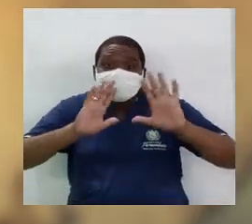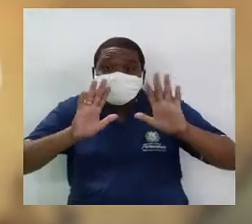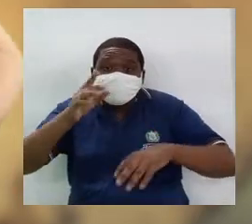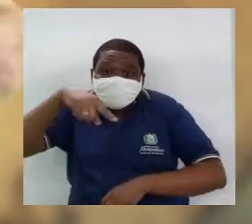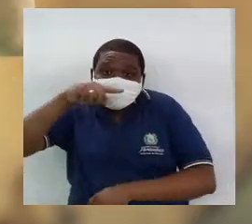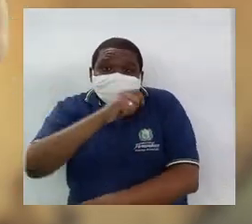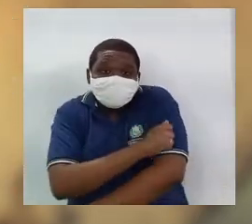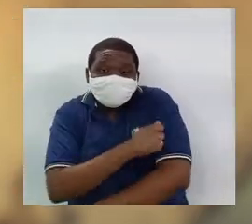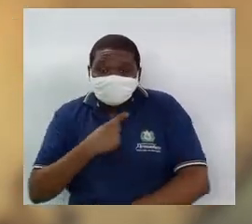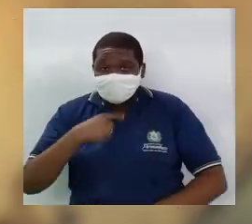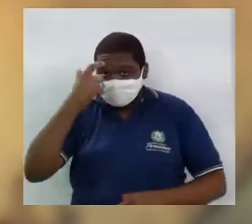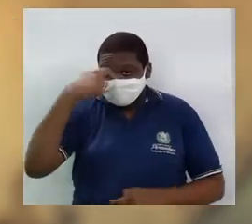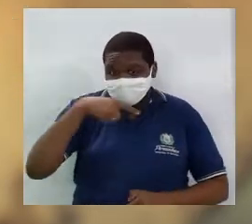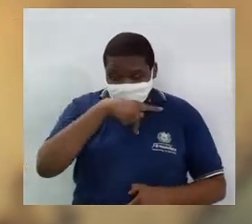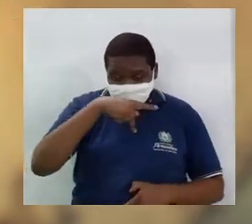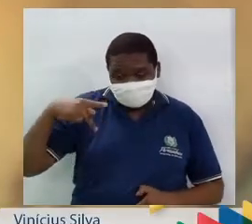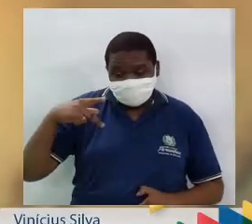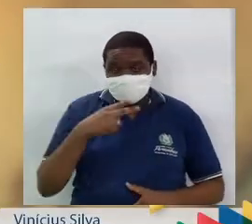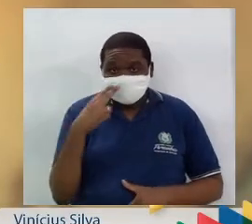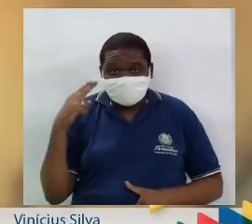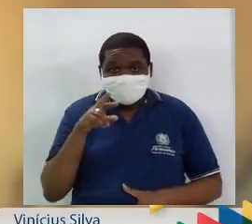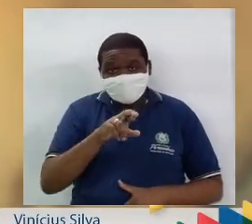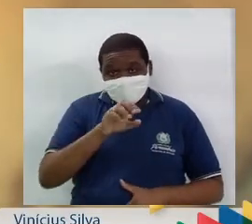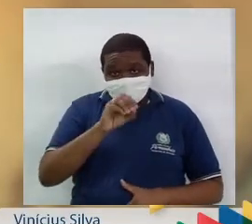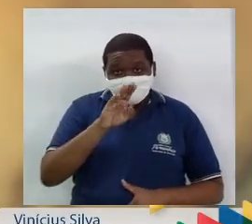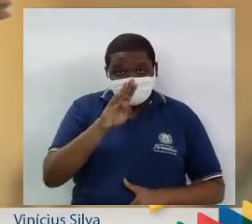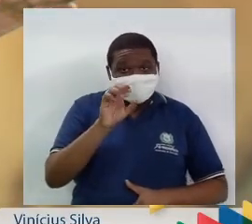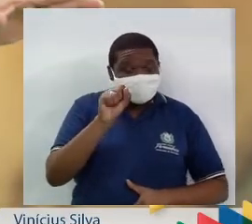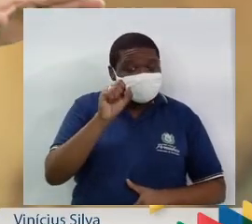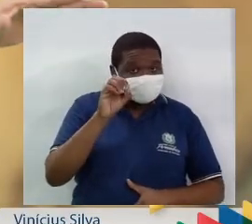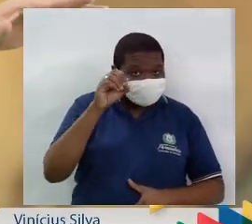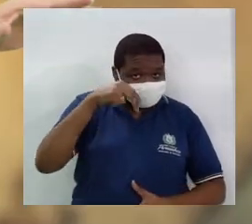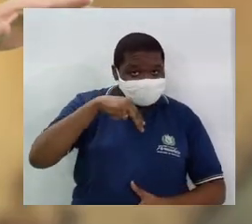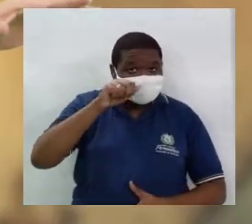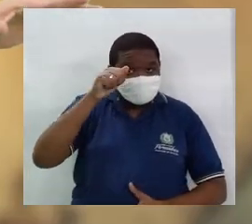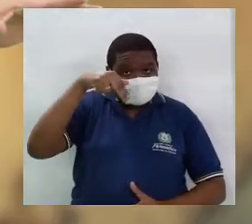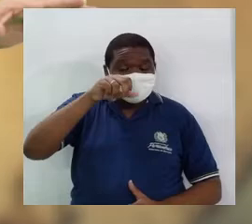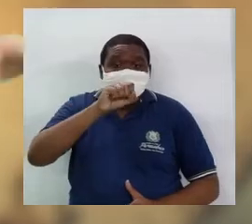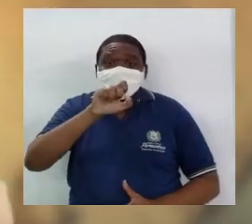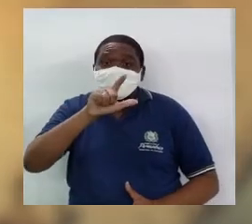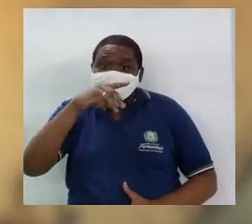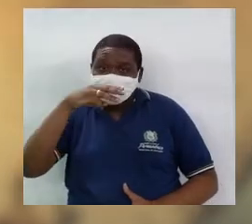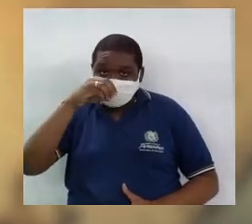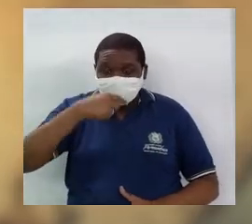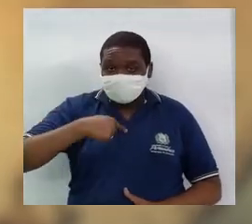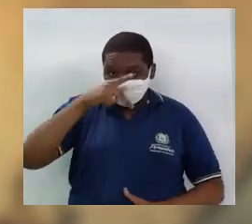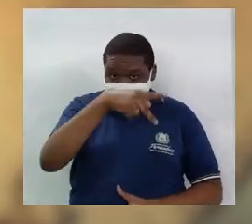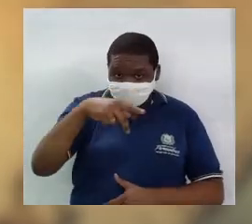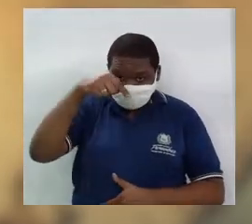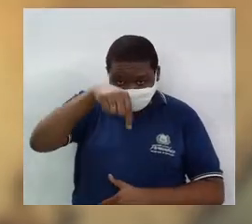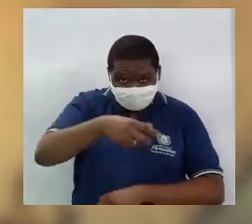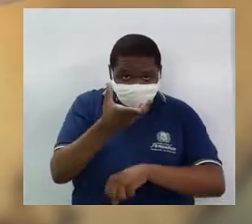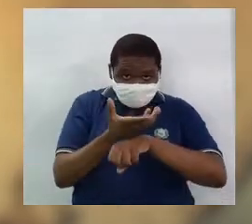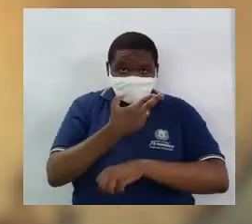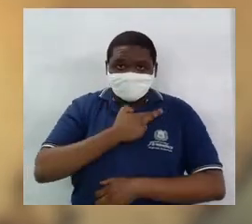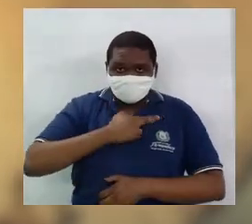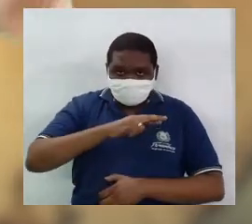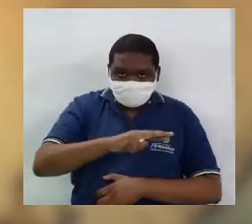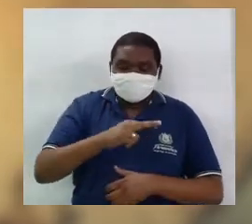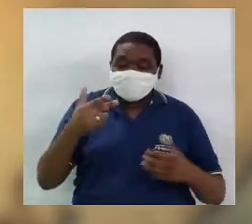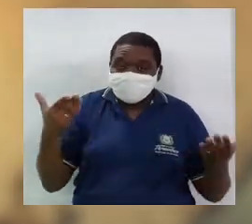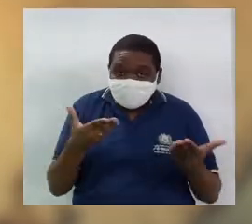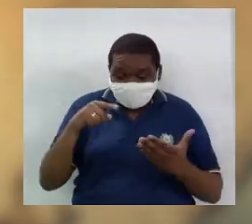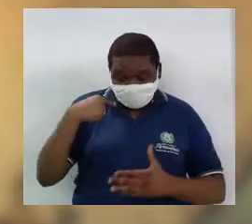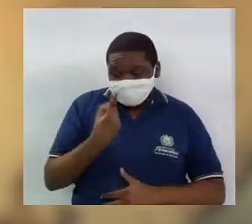Olá, estudantes! Eu sou o professor Robson Anselmo Tavares, professor de ensino religioso, e hoje nós temos mais um